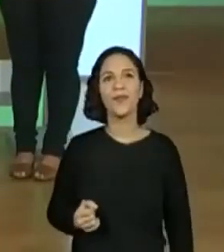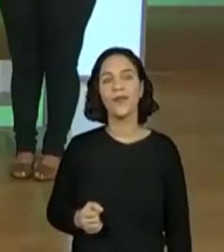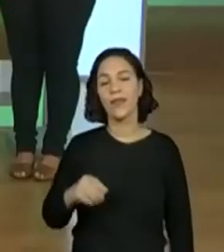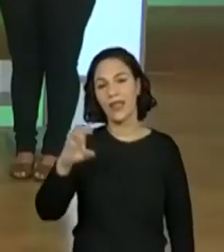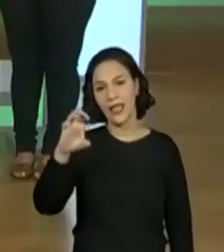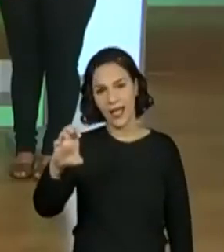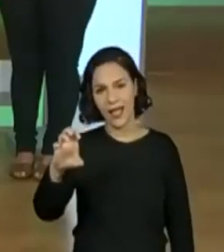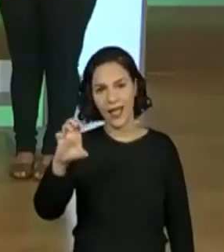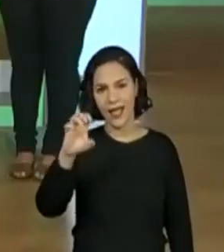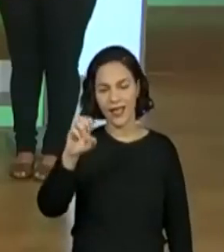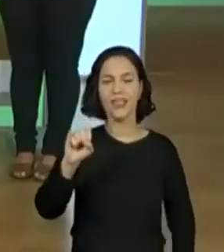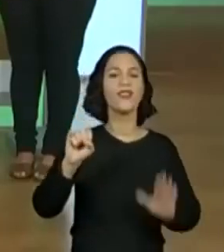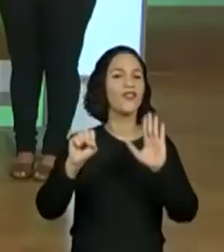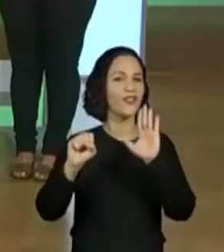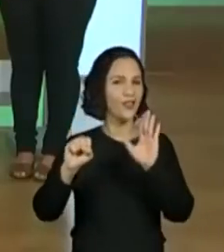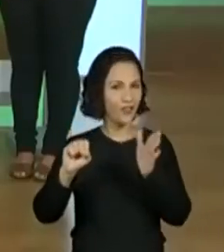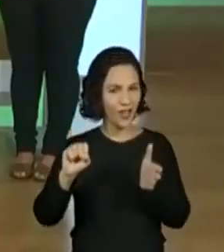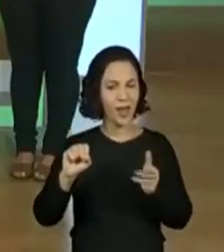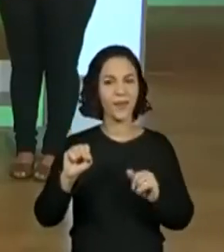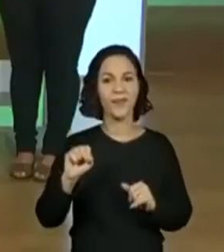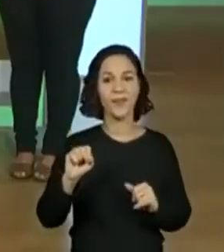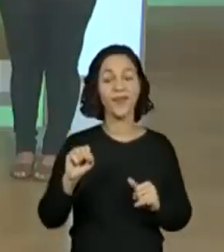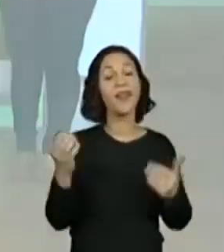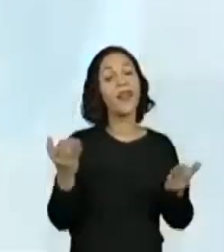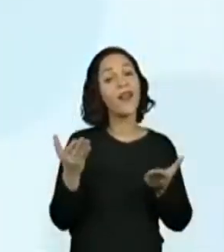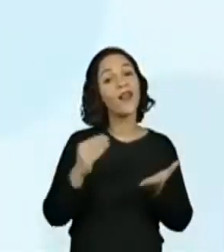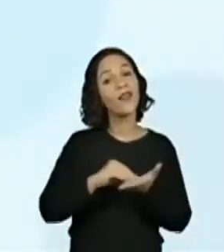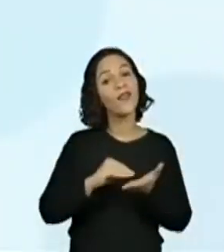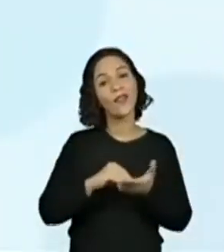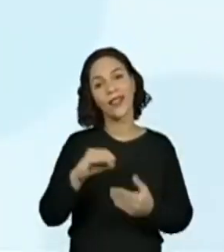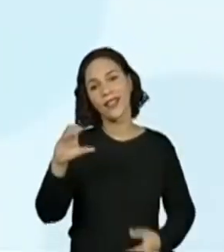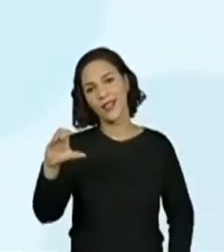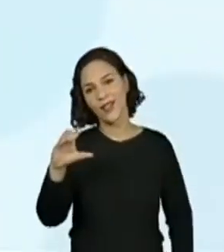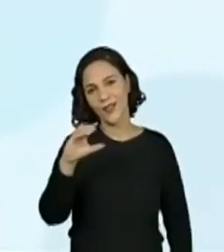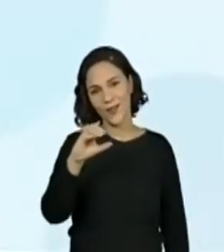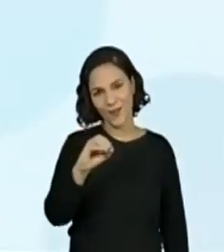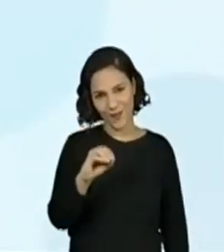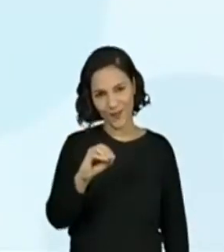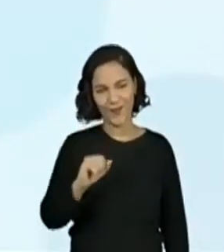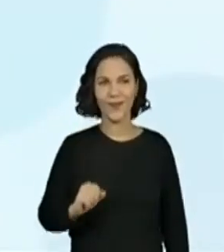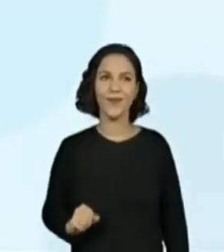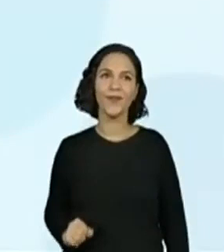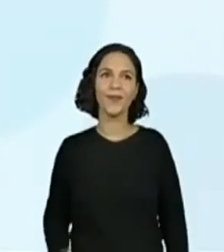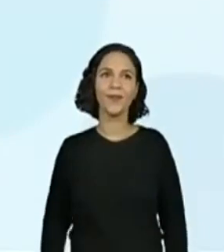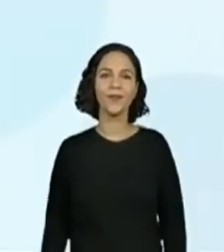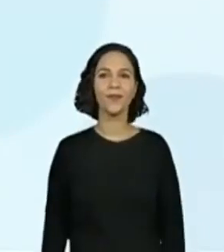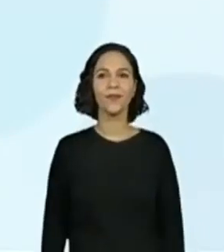o es do escola e agora eu vou usar o co. Esco.